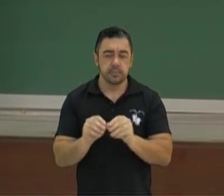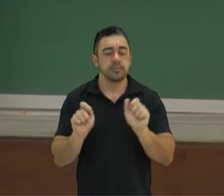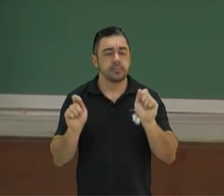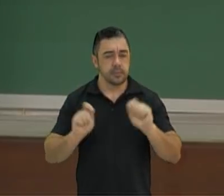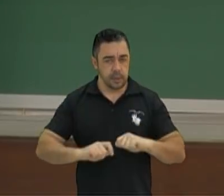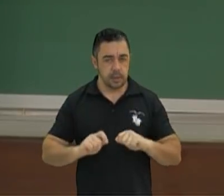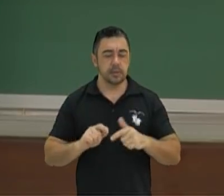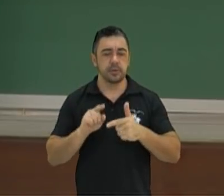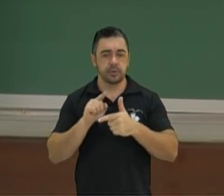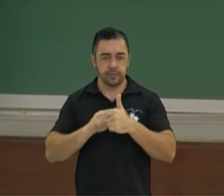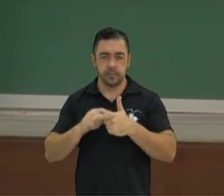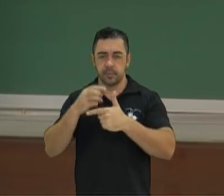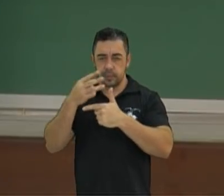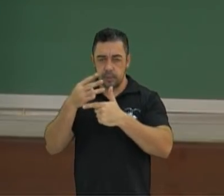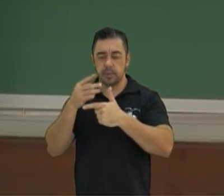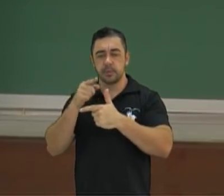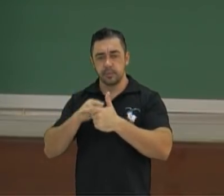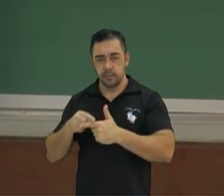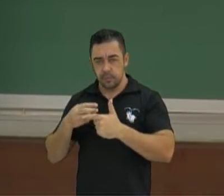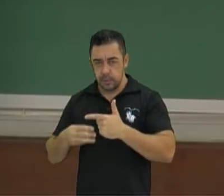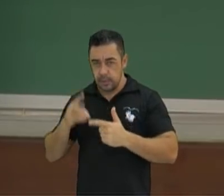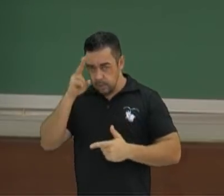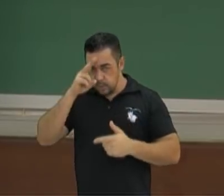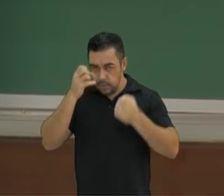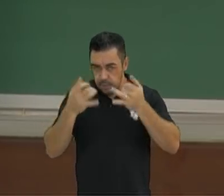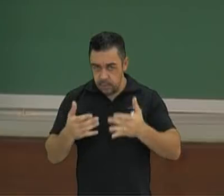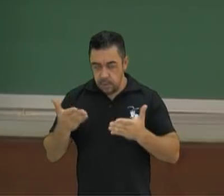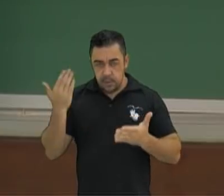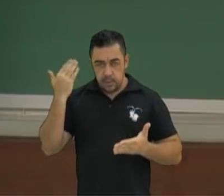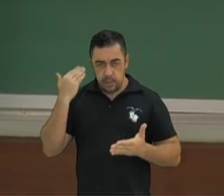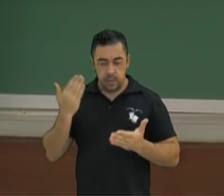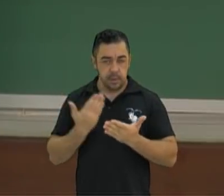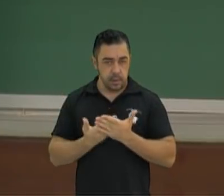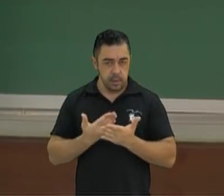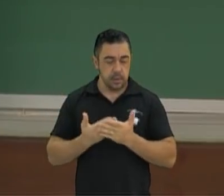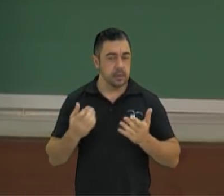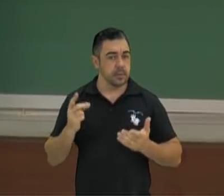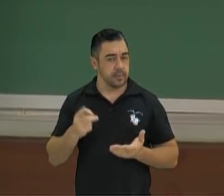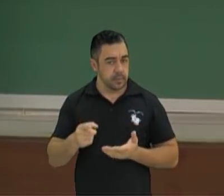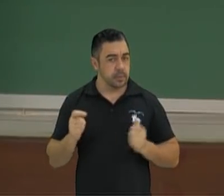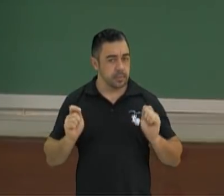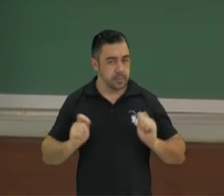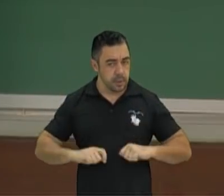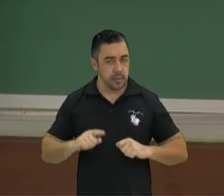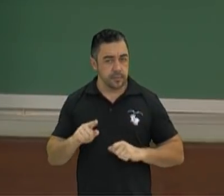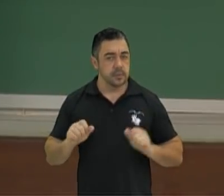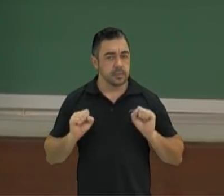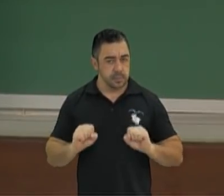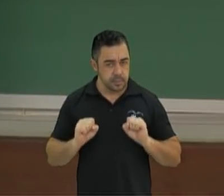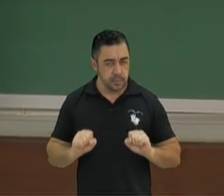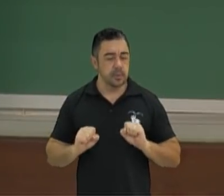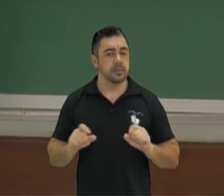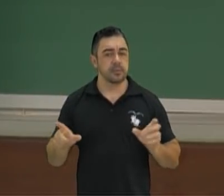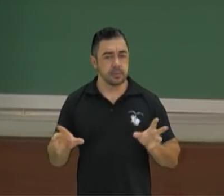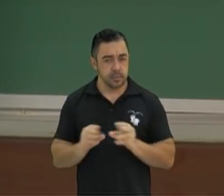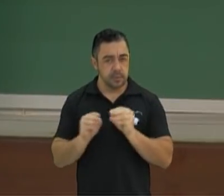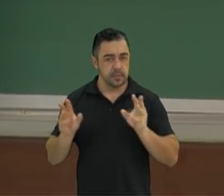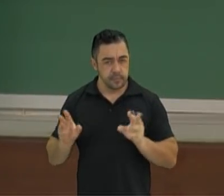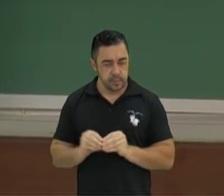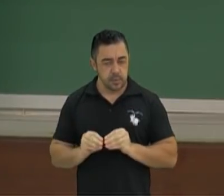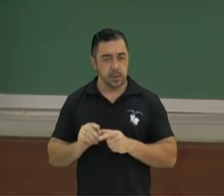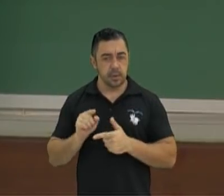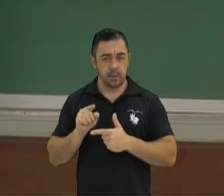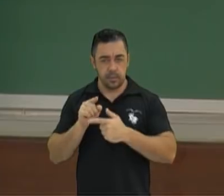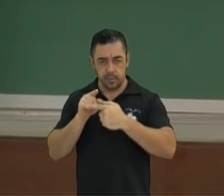fração? Devo. Lembra o que a professora falou no início da aula? Sempre que você puder, você deve simplificar a